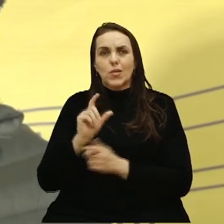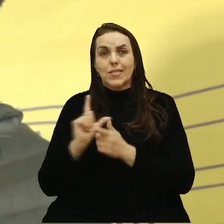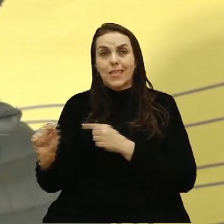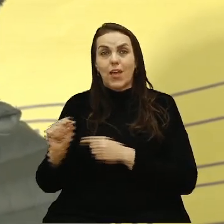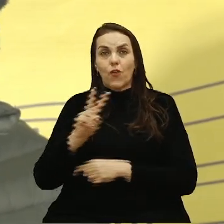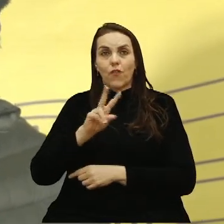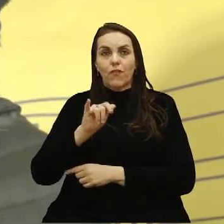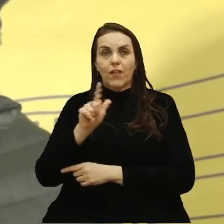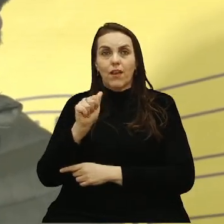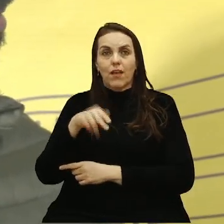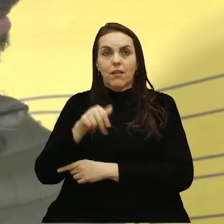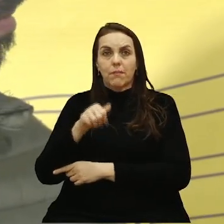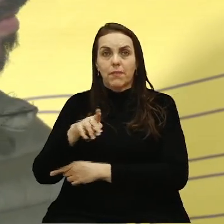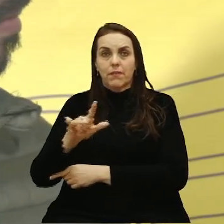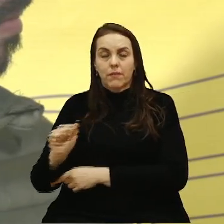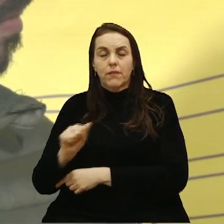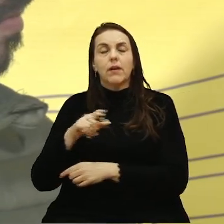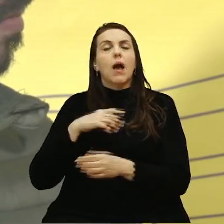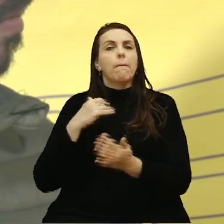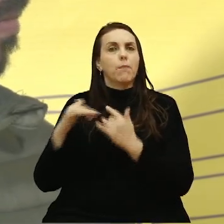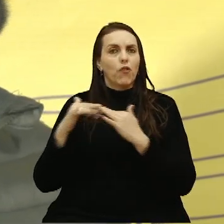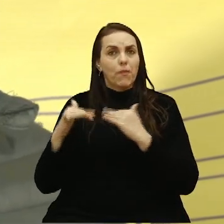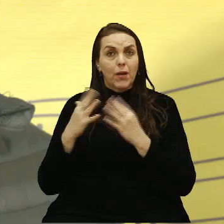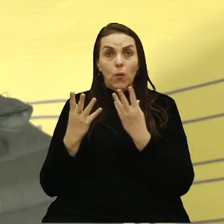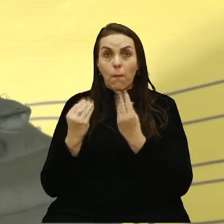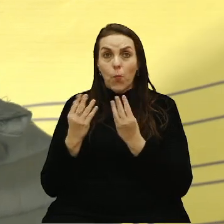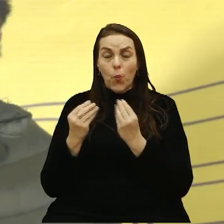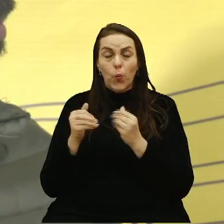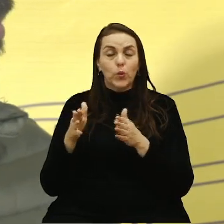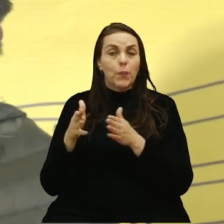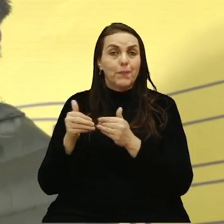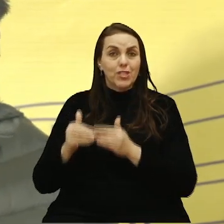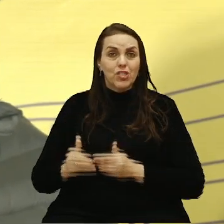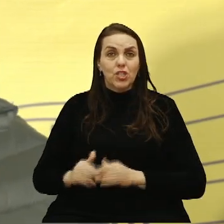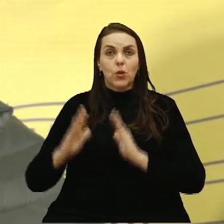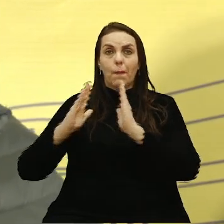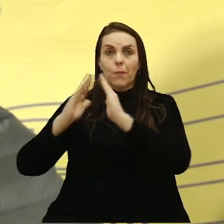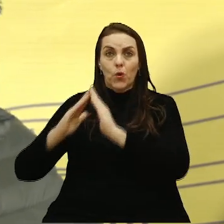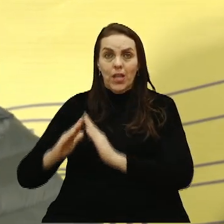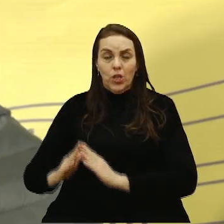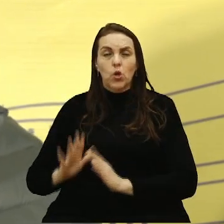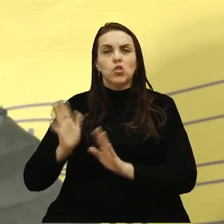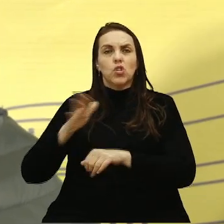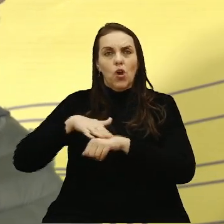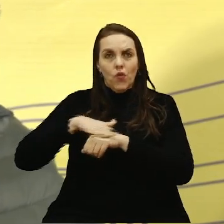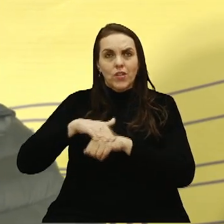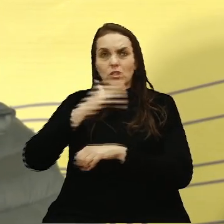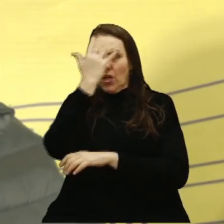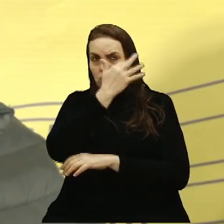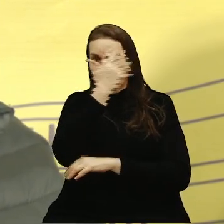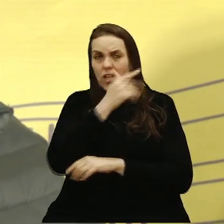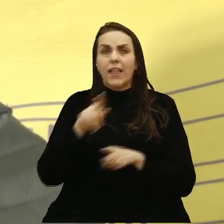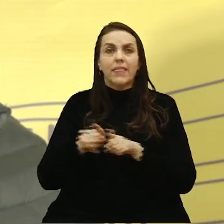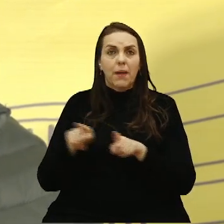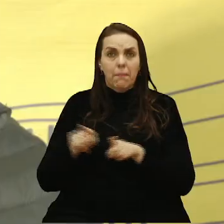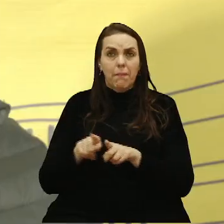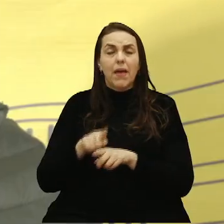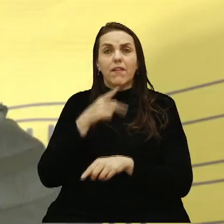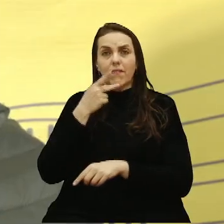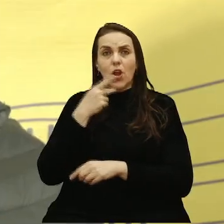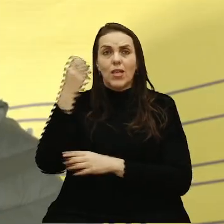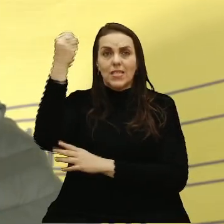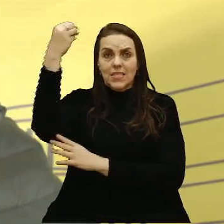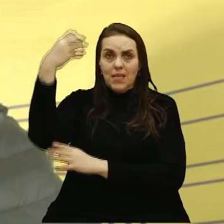muito movimentado, né? O que se pede, inclusive, pelos próprios moradores e em conversa com o prefeito já há um tempo foi solicitado isso e o prefeito deu aceite, seria um